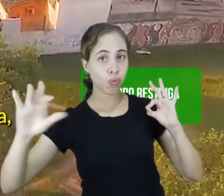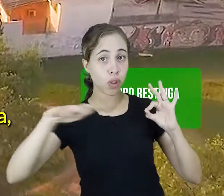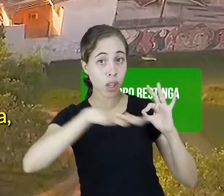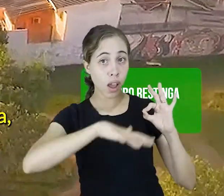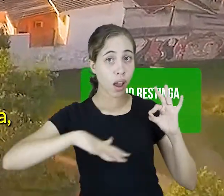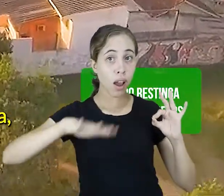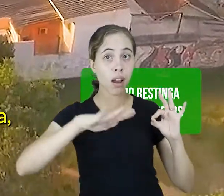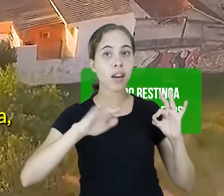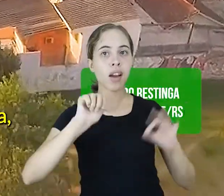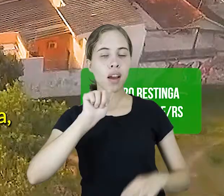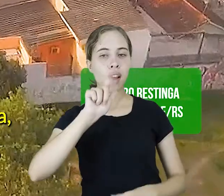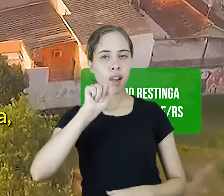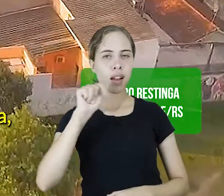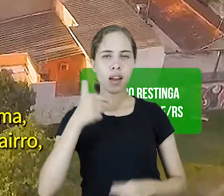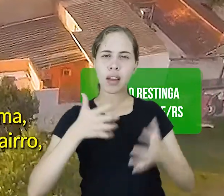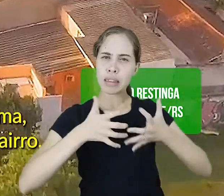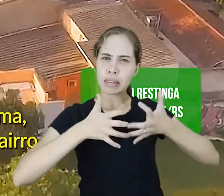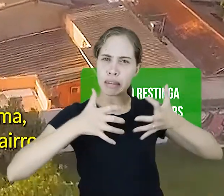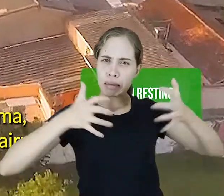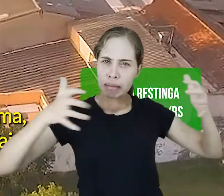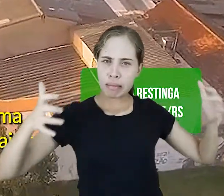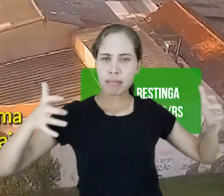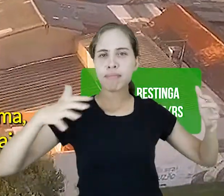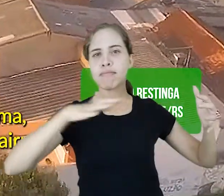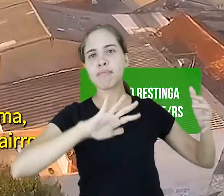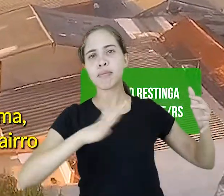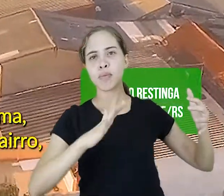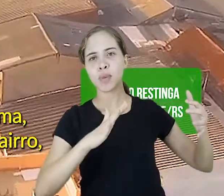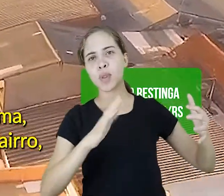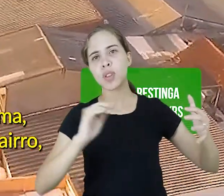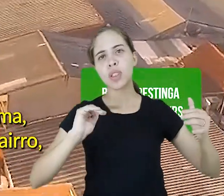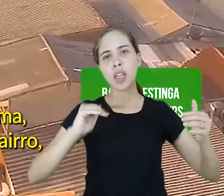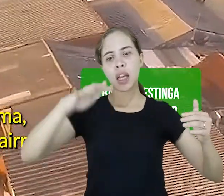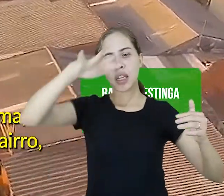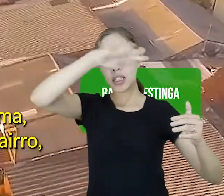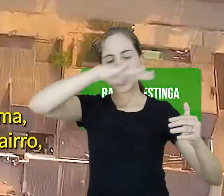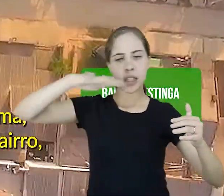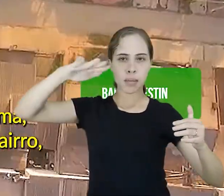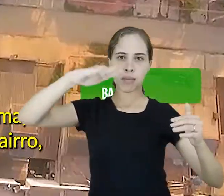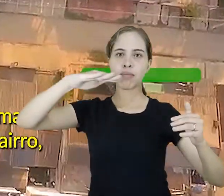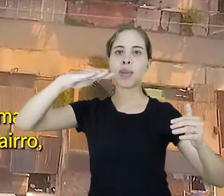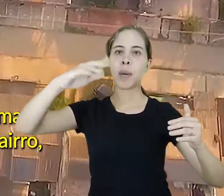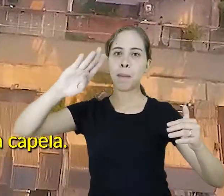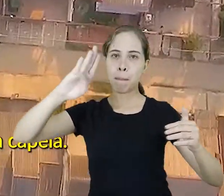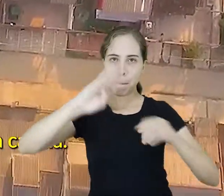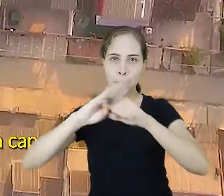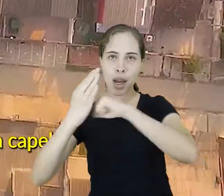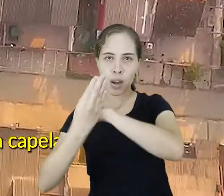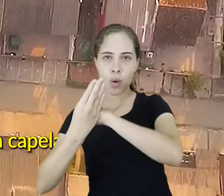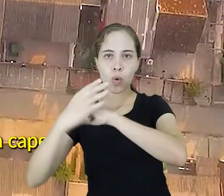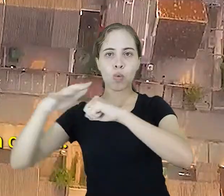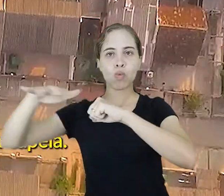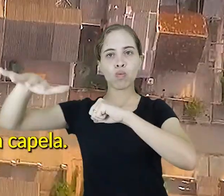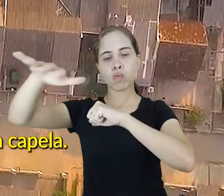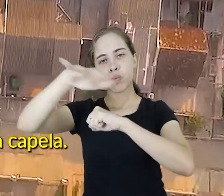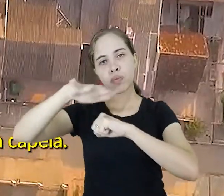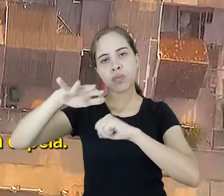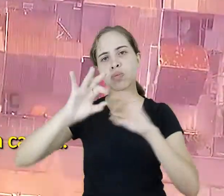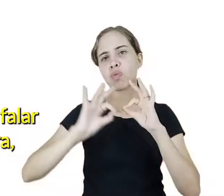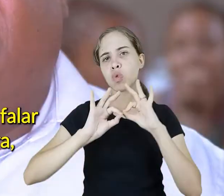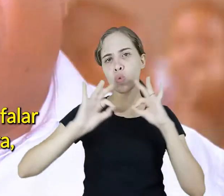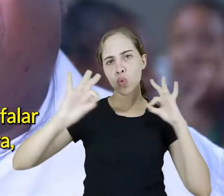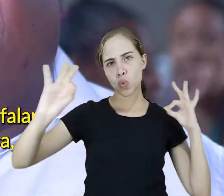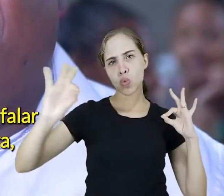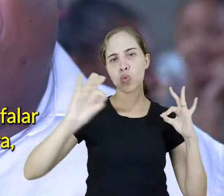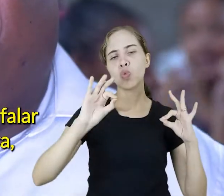nossa ala ela é gigantesca. Dessa metade de cima, da parte de cima do bairro, ela fica muito distante da